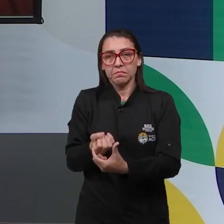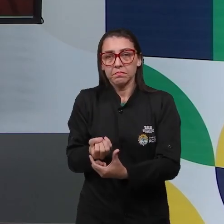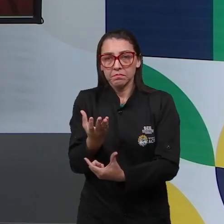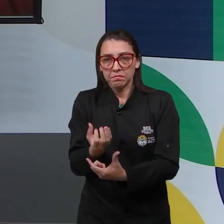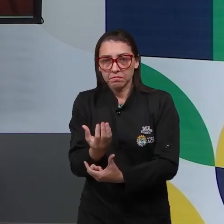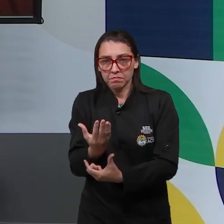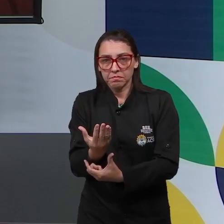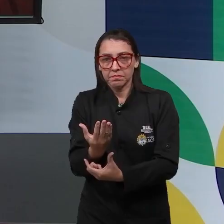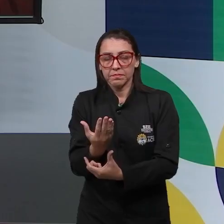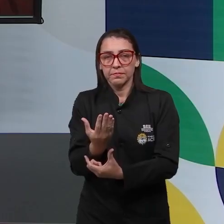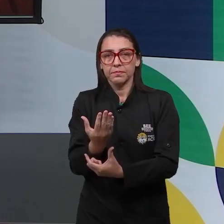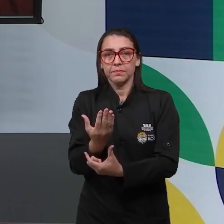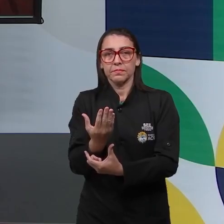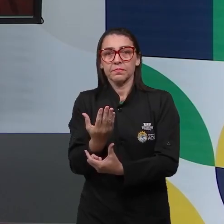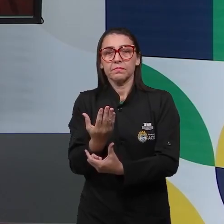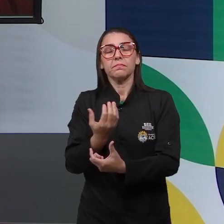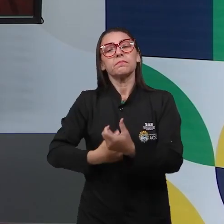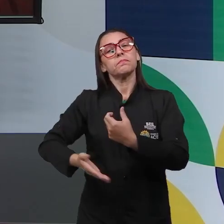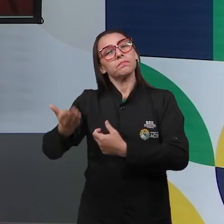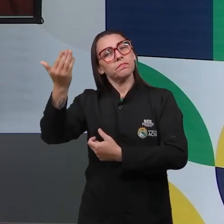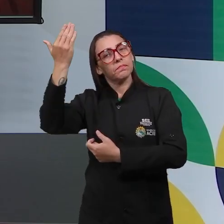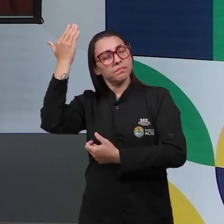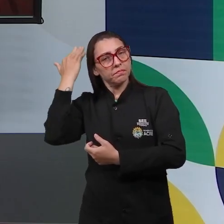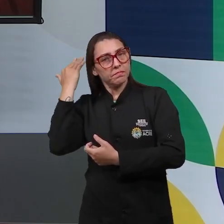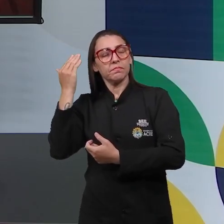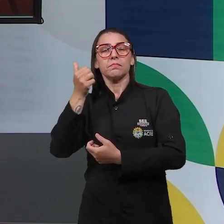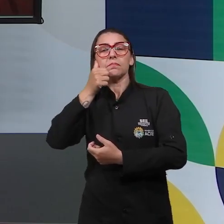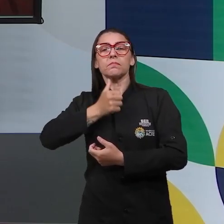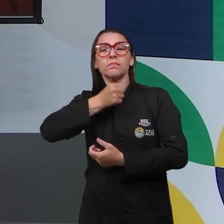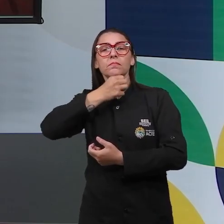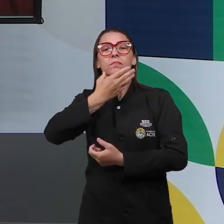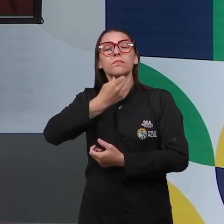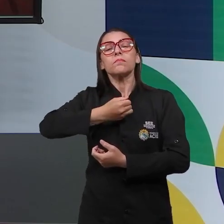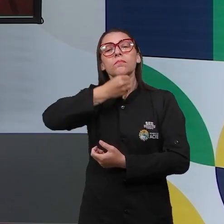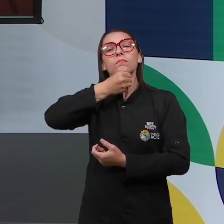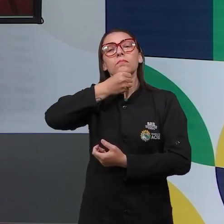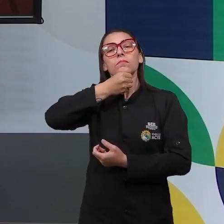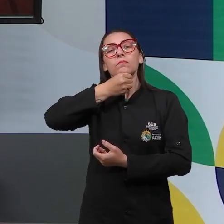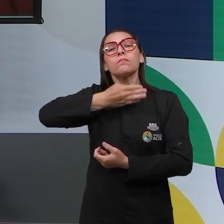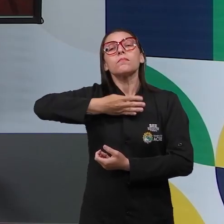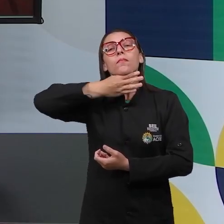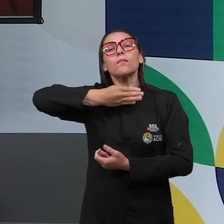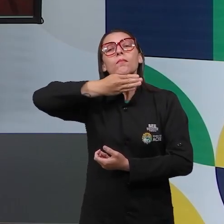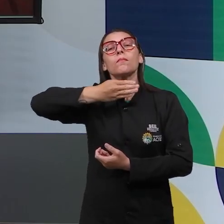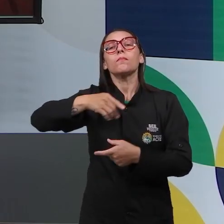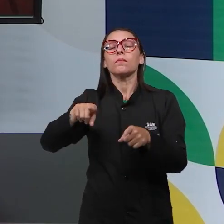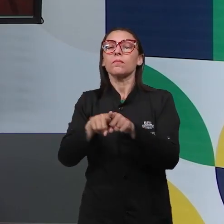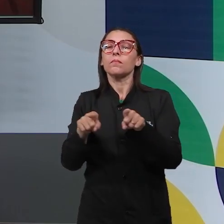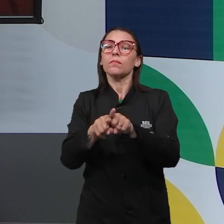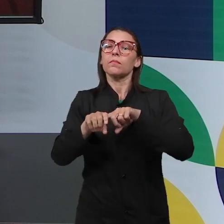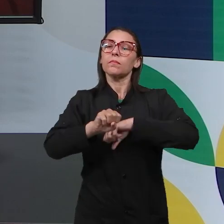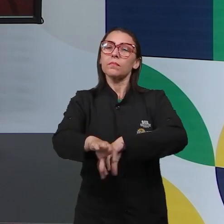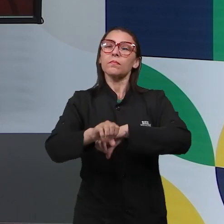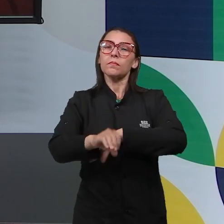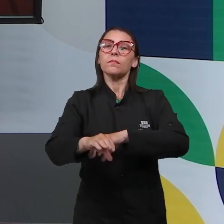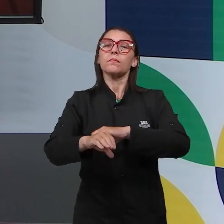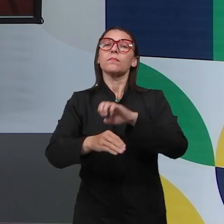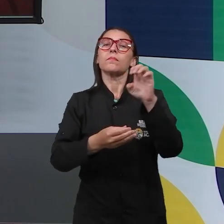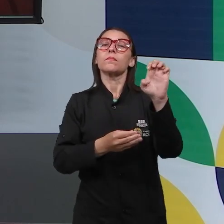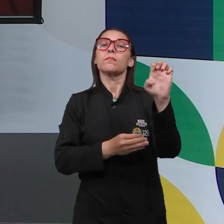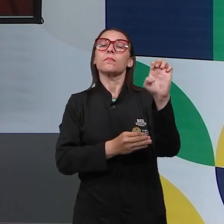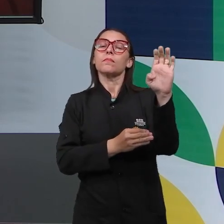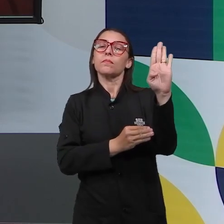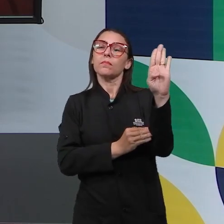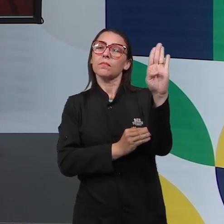alfabetizadas. Então, nossos antepassados aí, nossos avós, bisavós, geralmente a educação ela era limitada, né? A burguesia, as pessoas que tinham